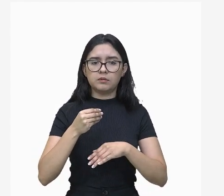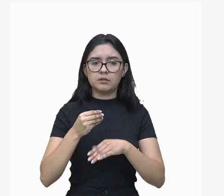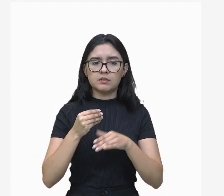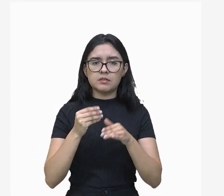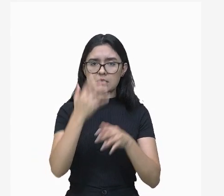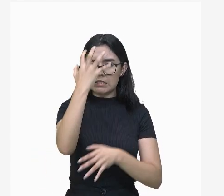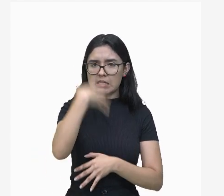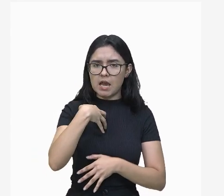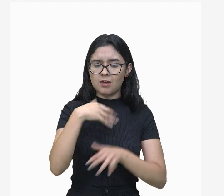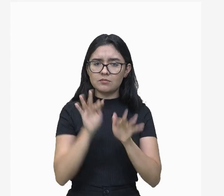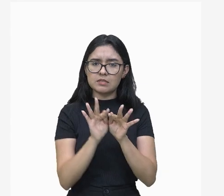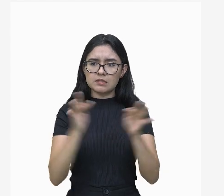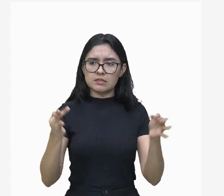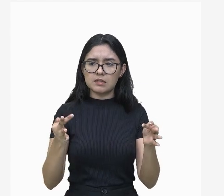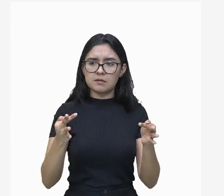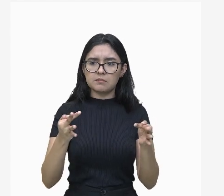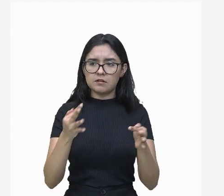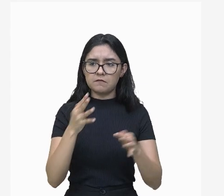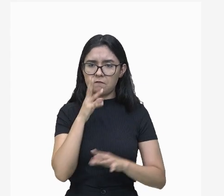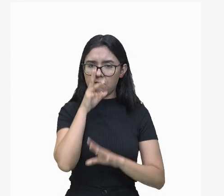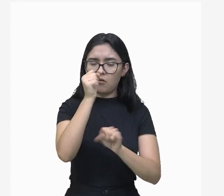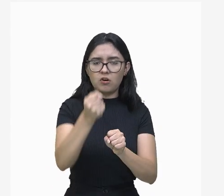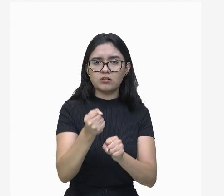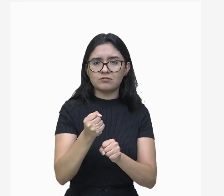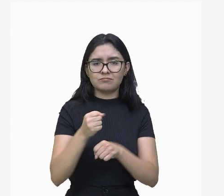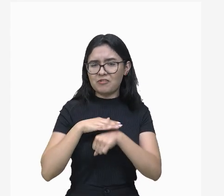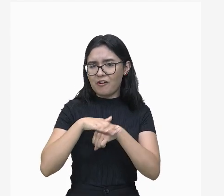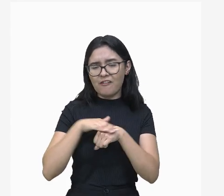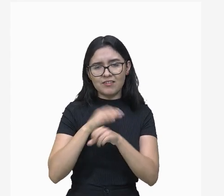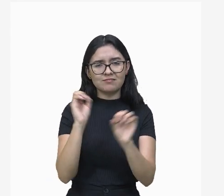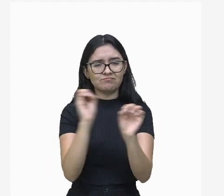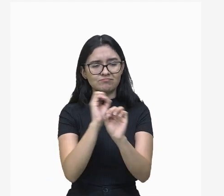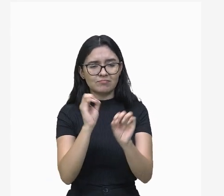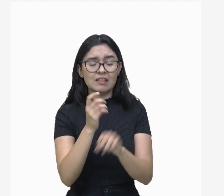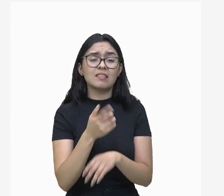simples e forte. Quase não conversa. Tem